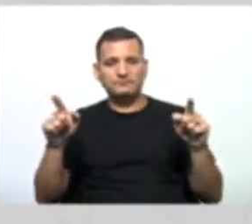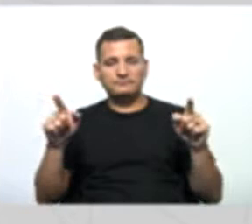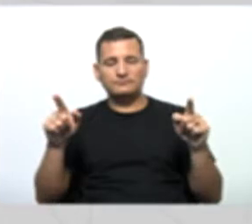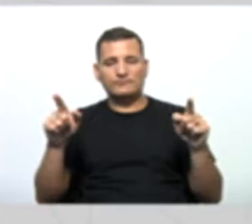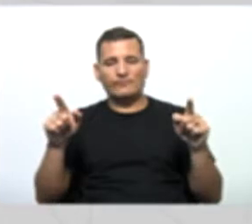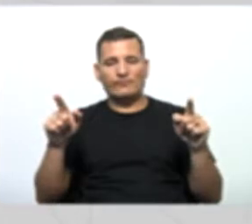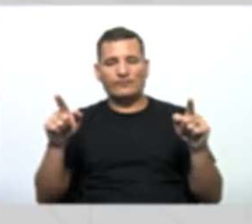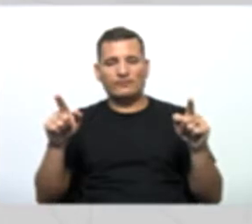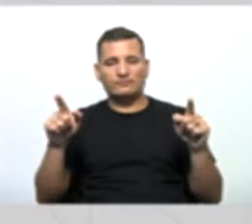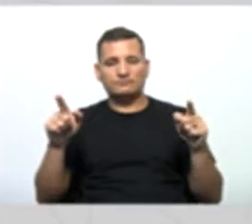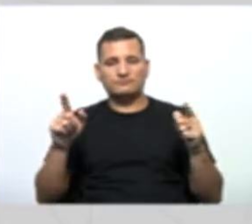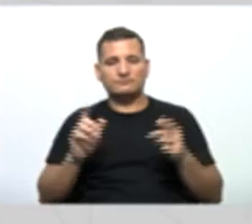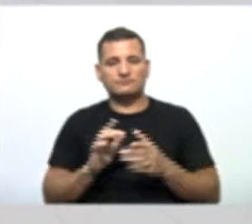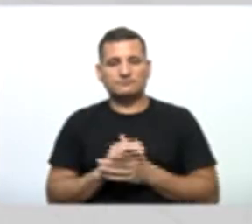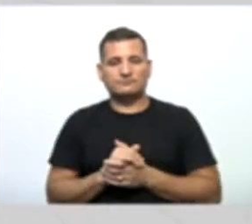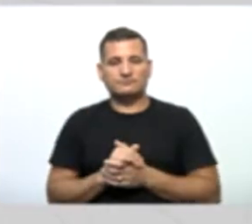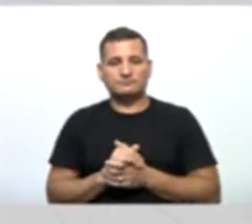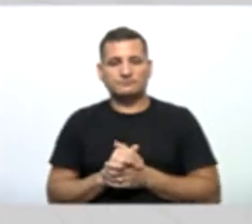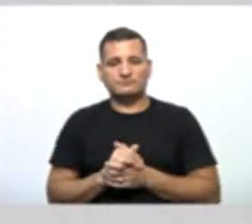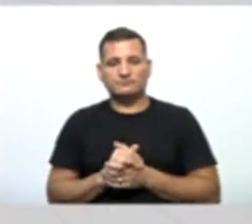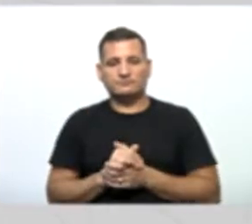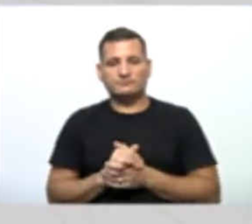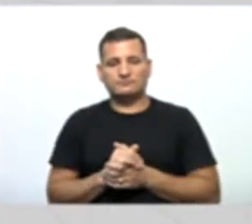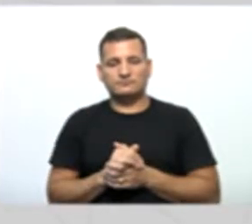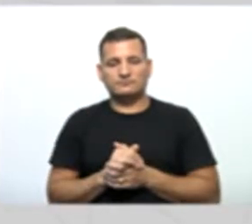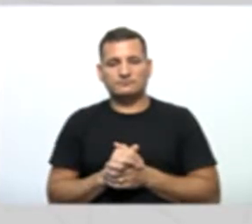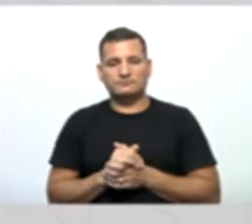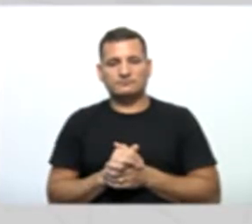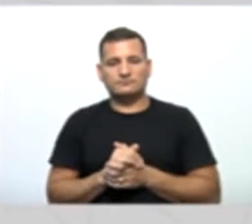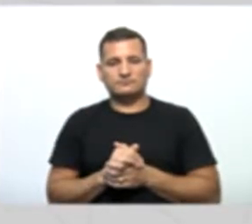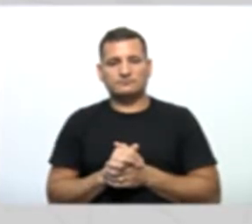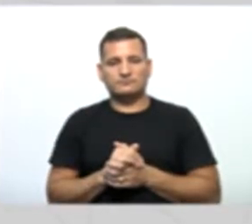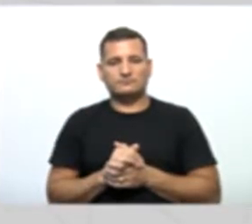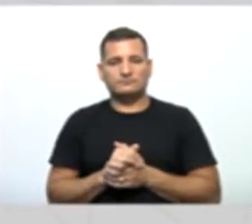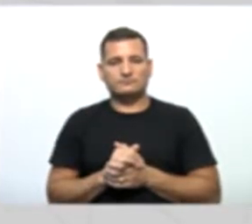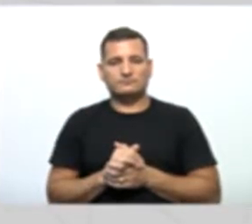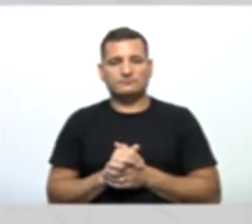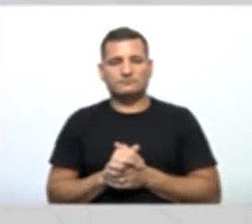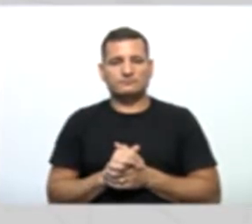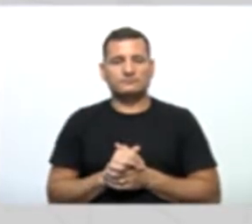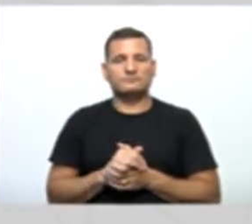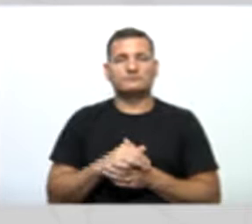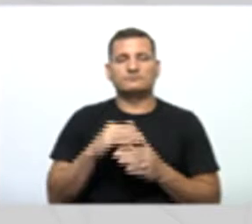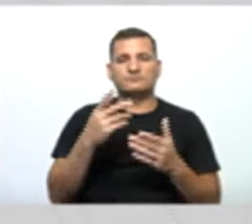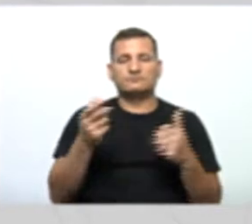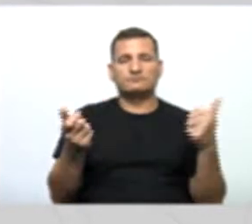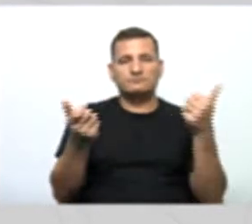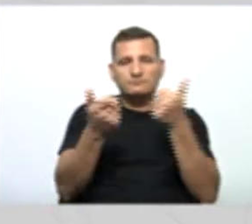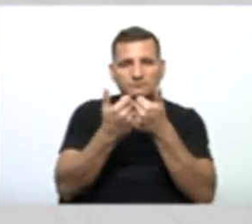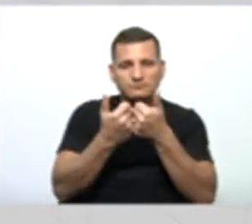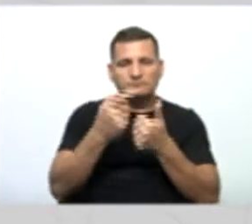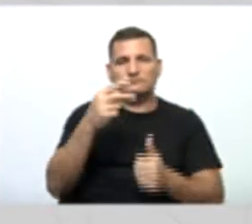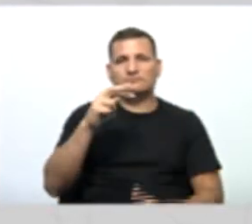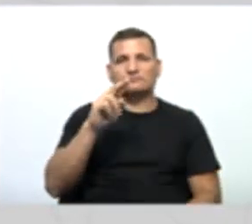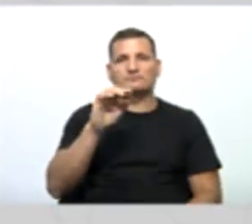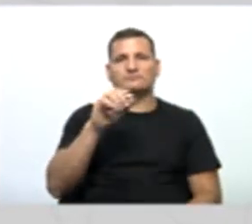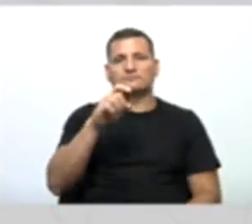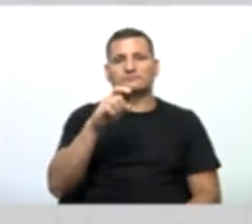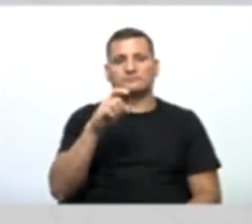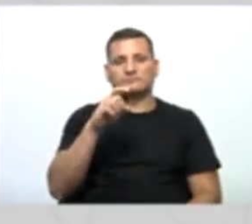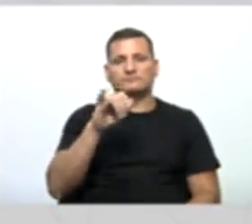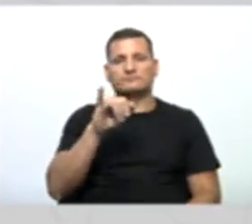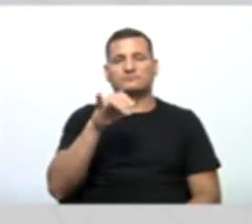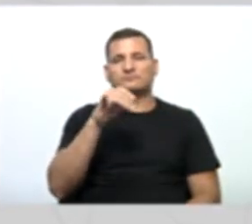foram distribuídas e aproximadas, certo? Então, proximidade é isso, ó.